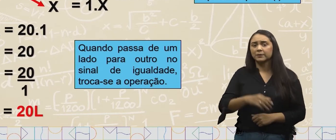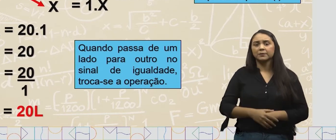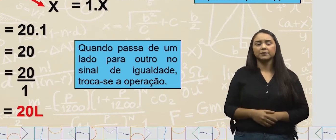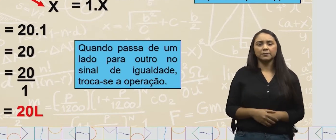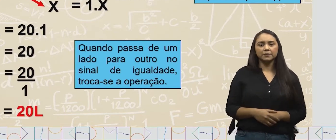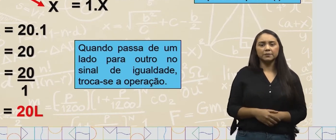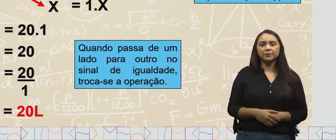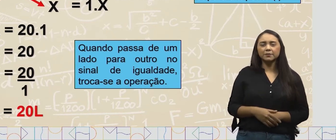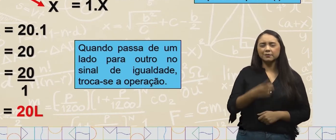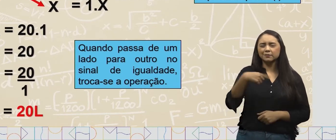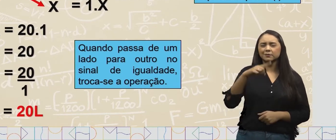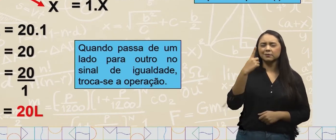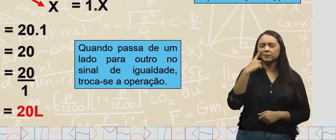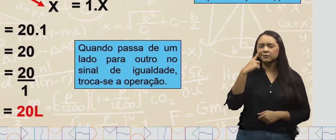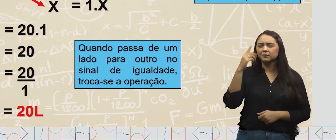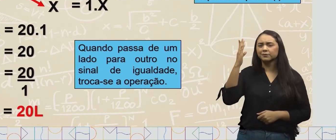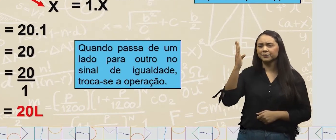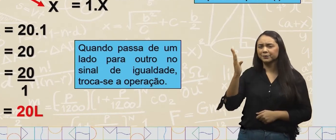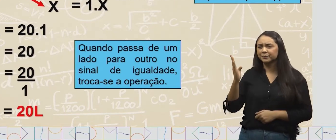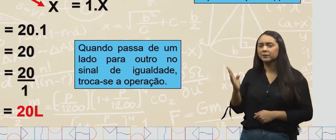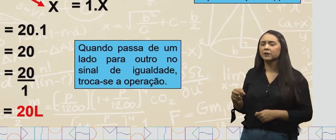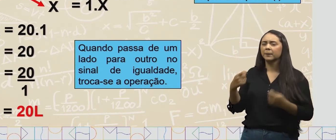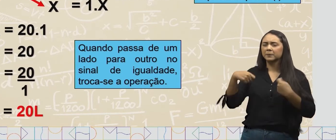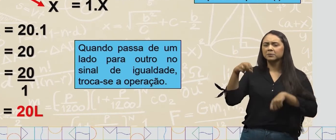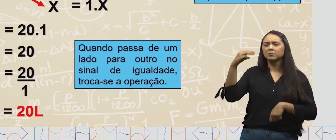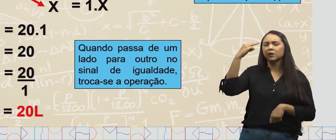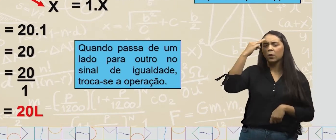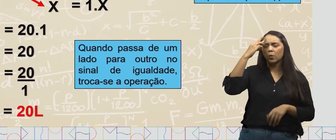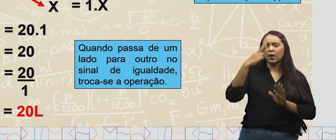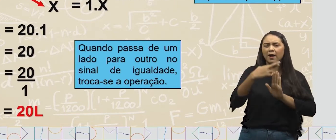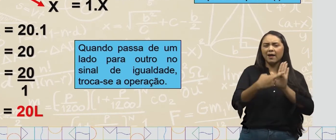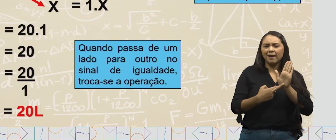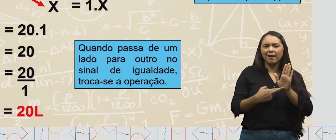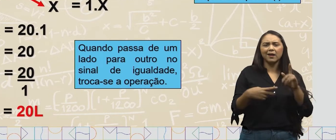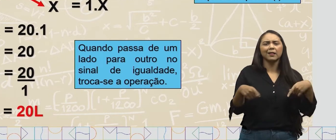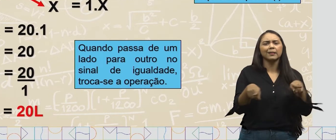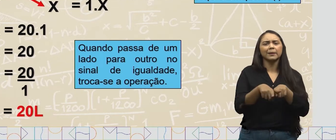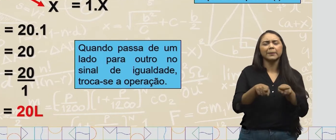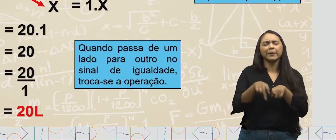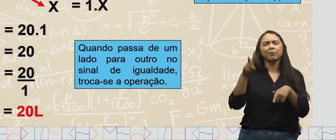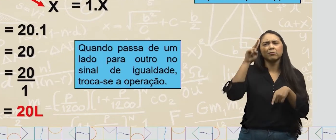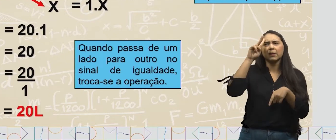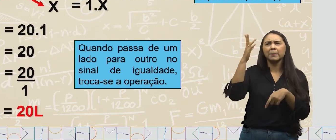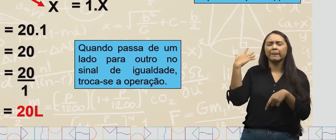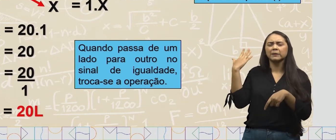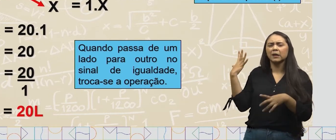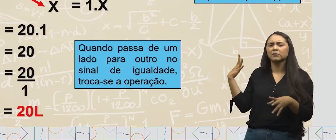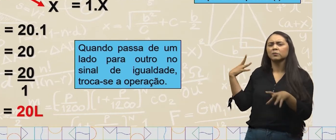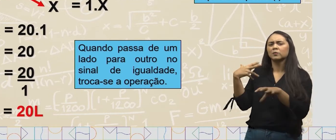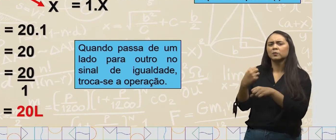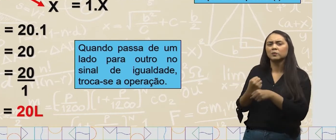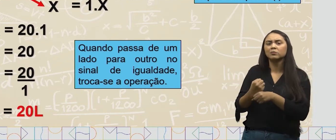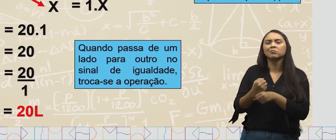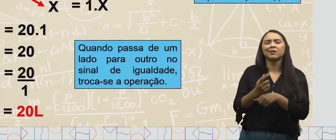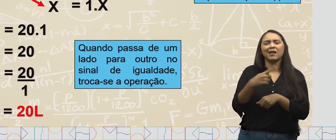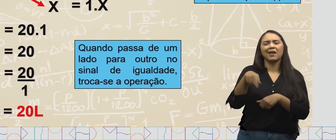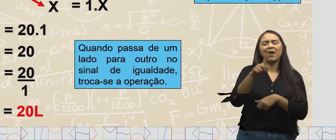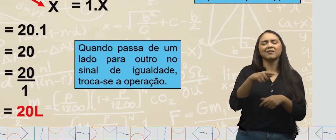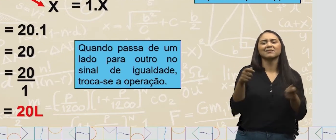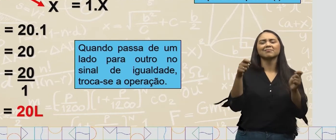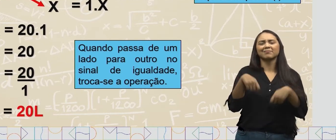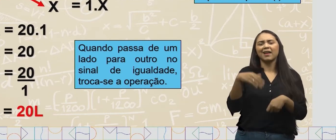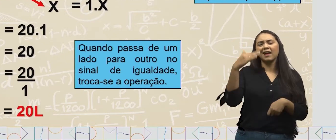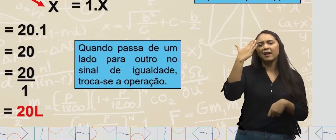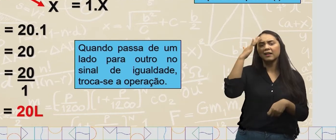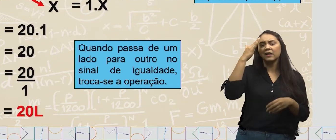Fique atento às regrinhas que surgiram aí na tela, aquelas que nós relembramos também. Assim, você vai conseguir aplicar a